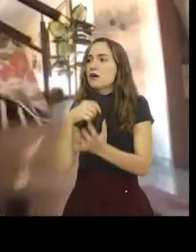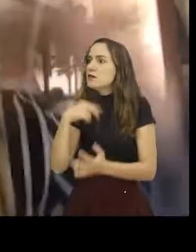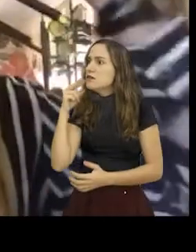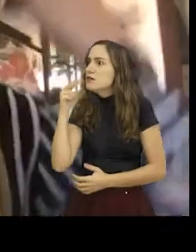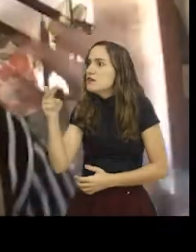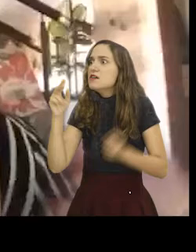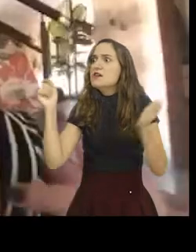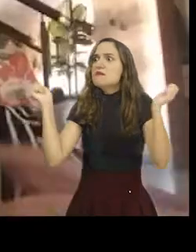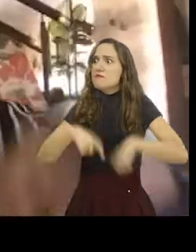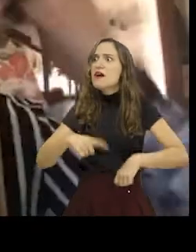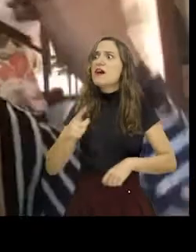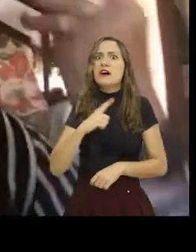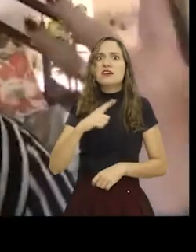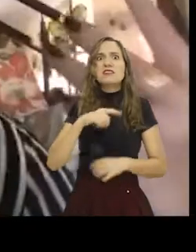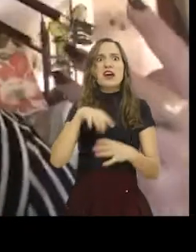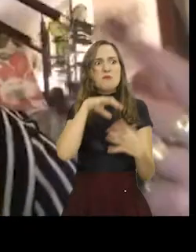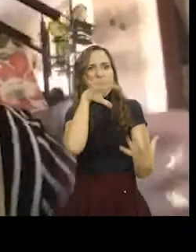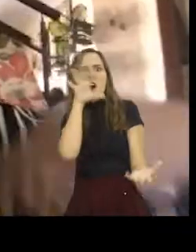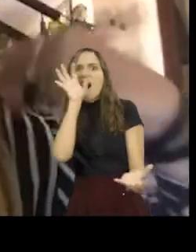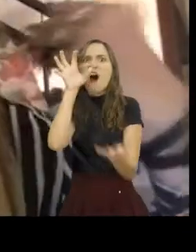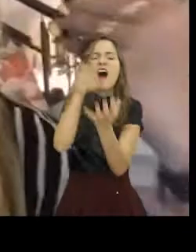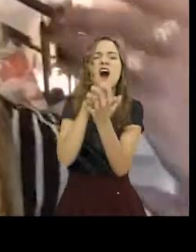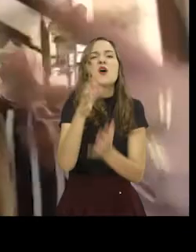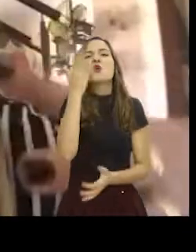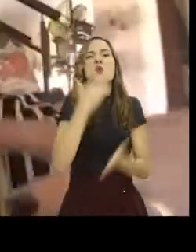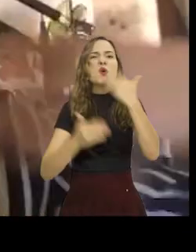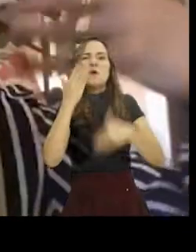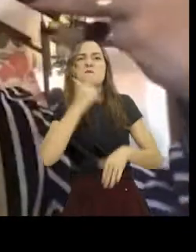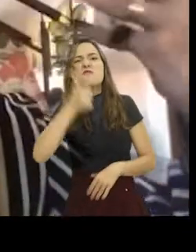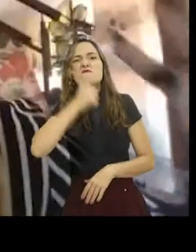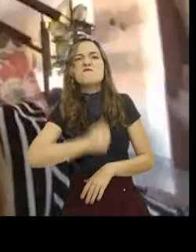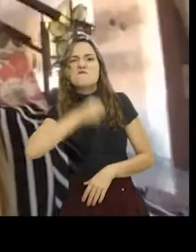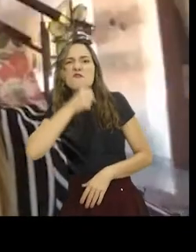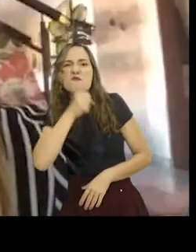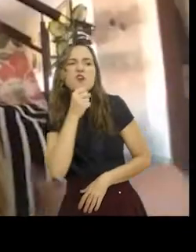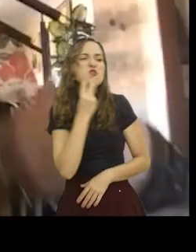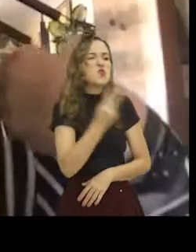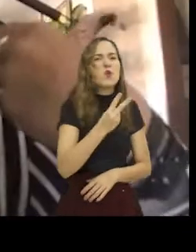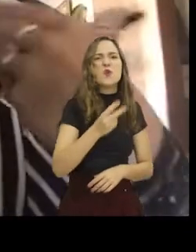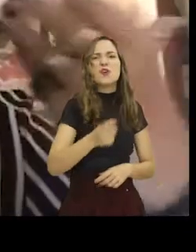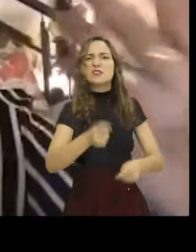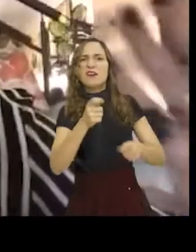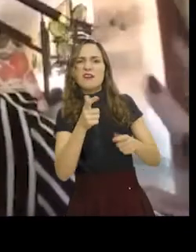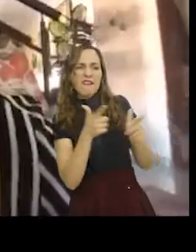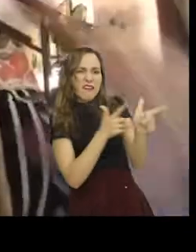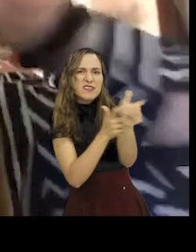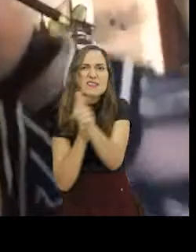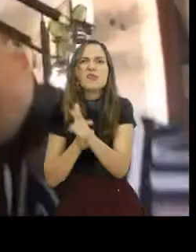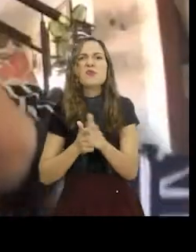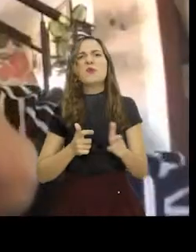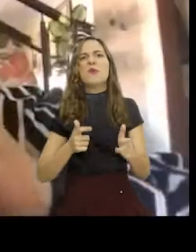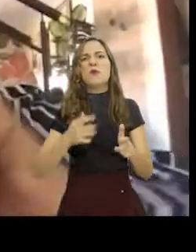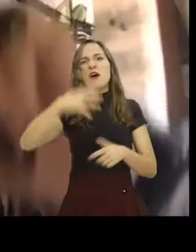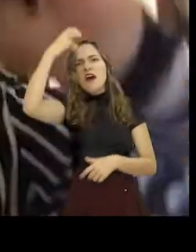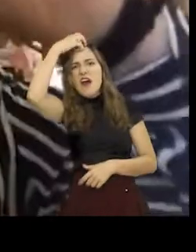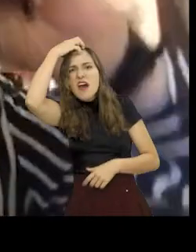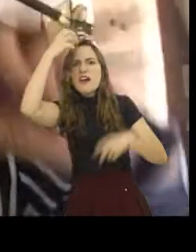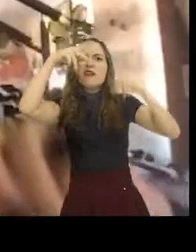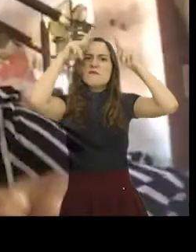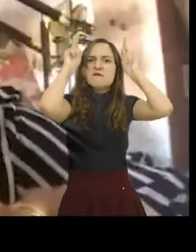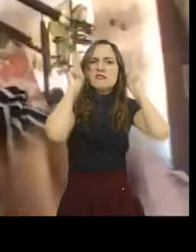capaz de comer 2 avós, um caçador, rei, princesa, 7 panelas de arroz e